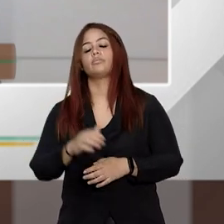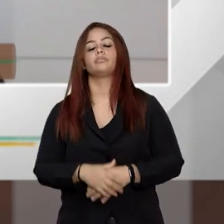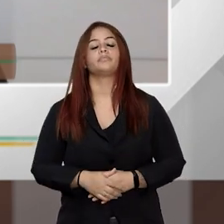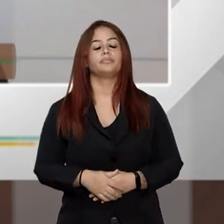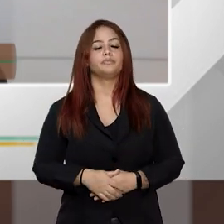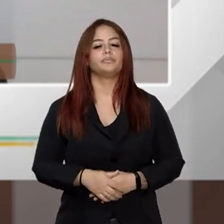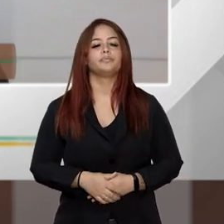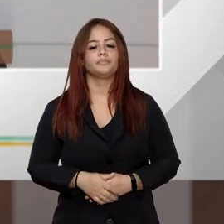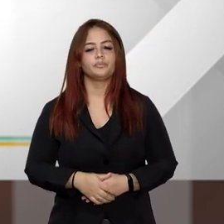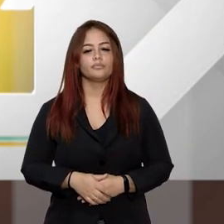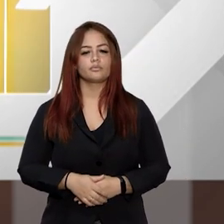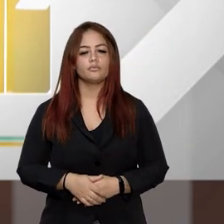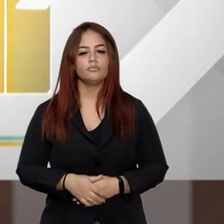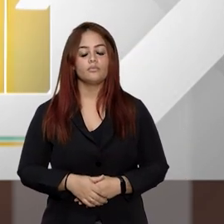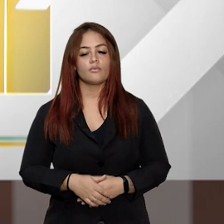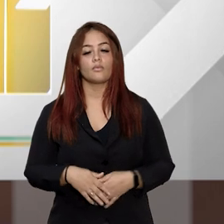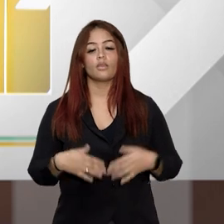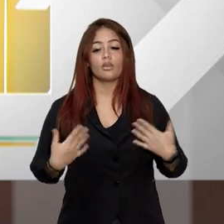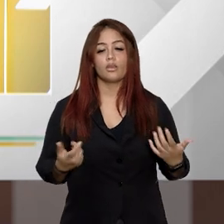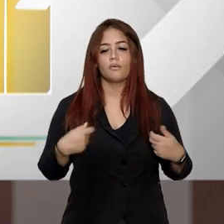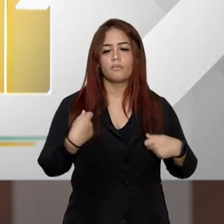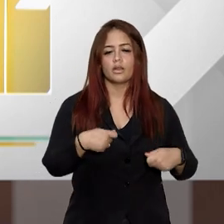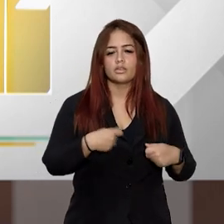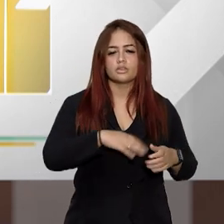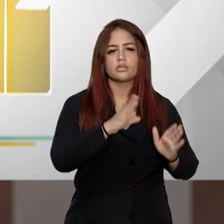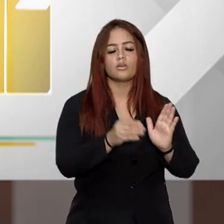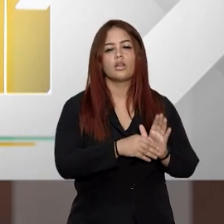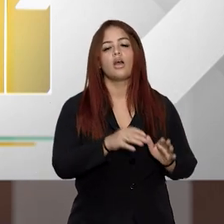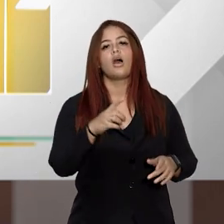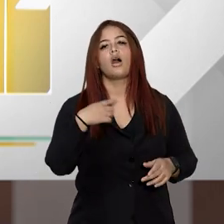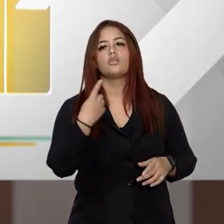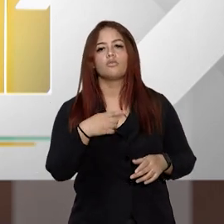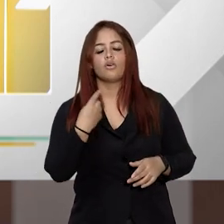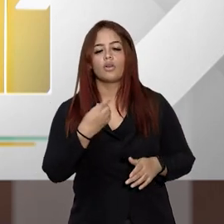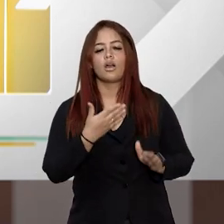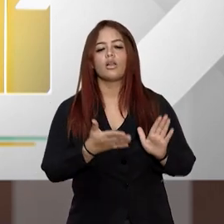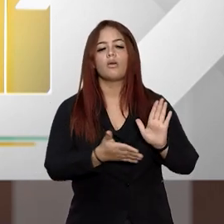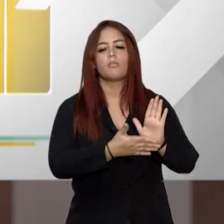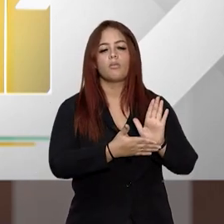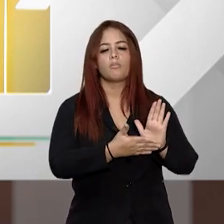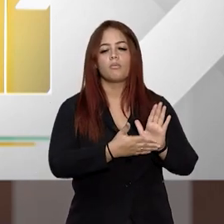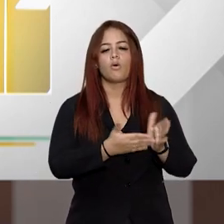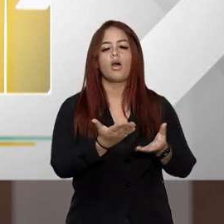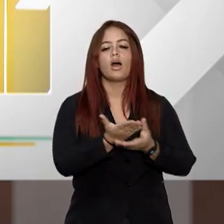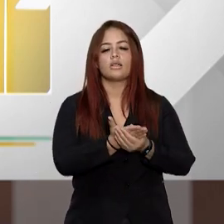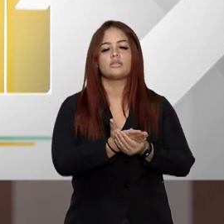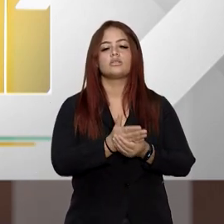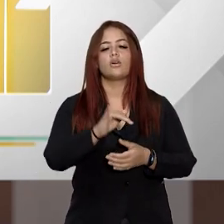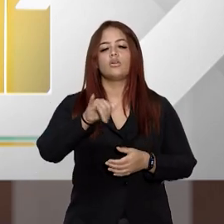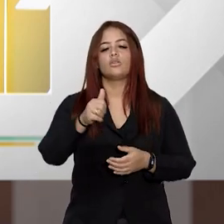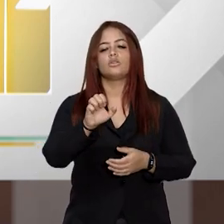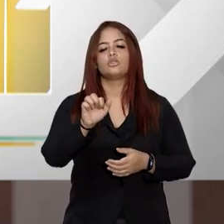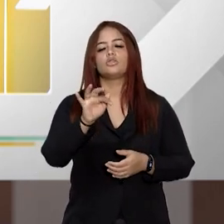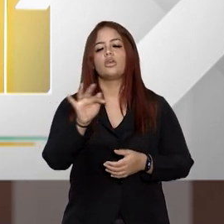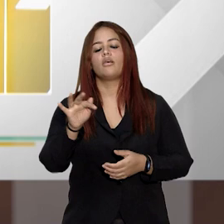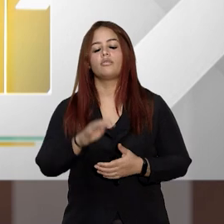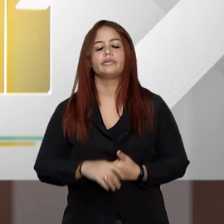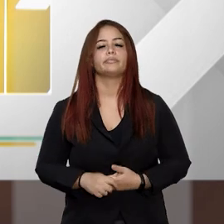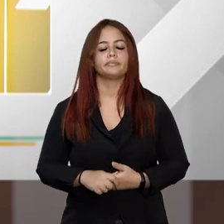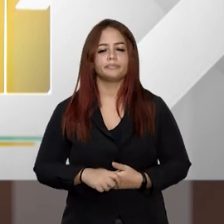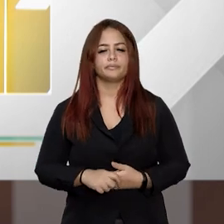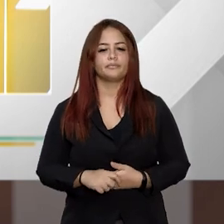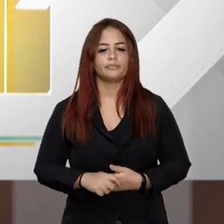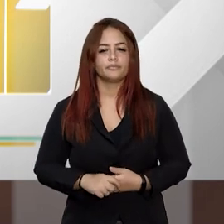9.099/95. E a necessidade de se constituir advogado para propositura de ação no Juizado Especial Federal, doutora